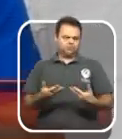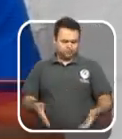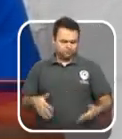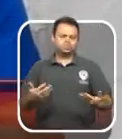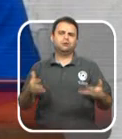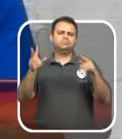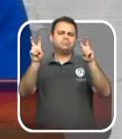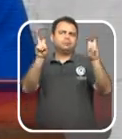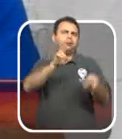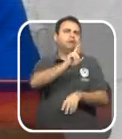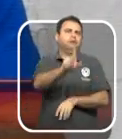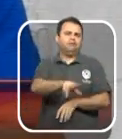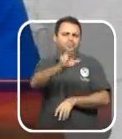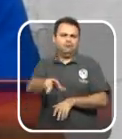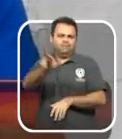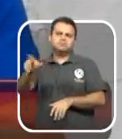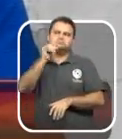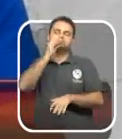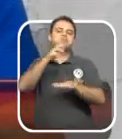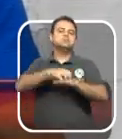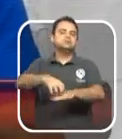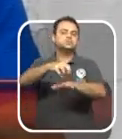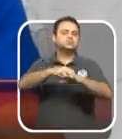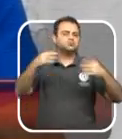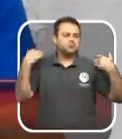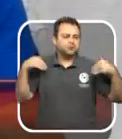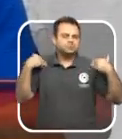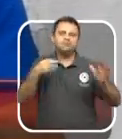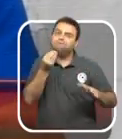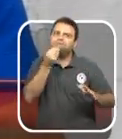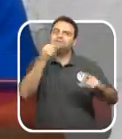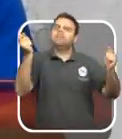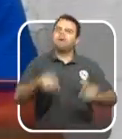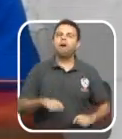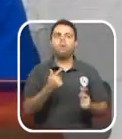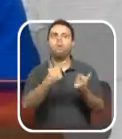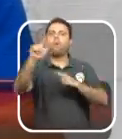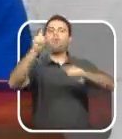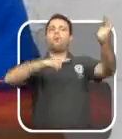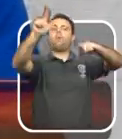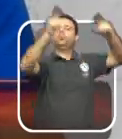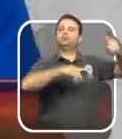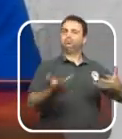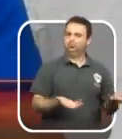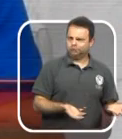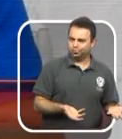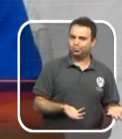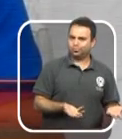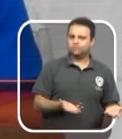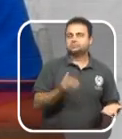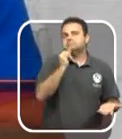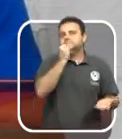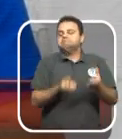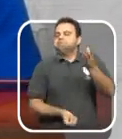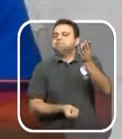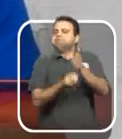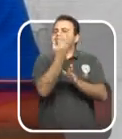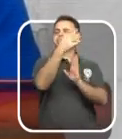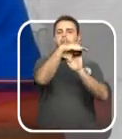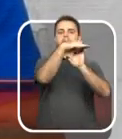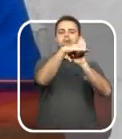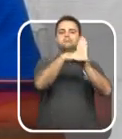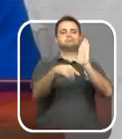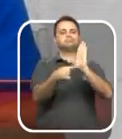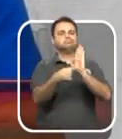Então, são os temas, são variados. Por exemplo, na questão do turismo, dá para fazer muito mais, dá para você criar